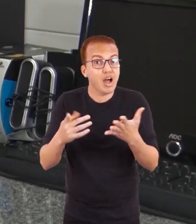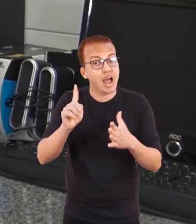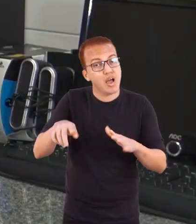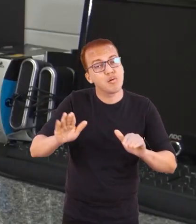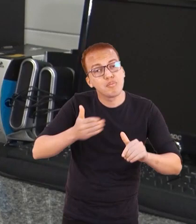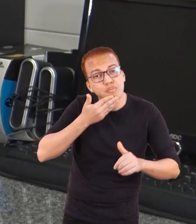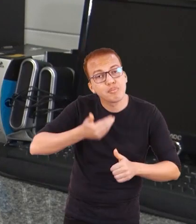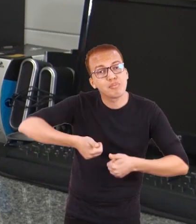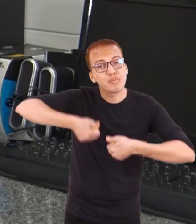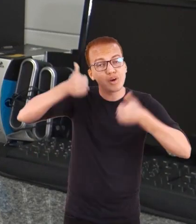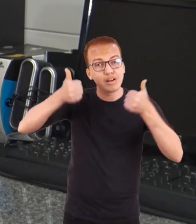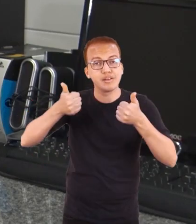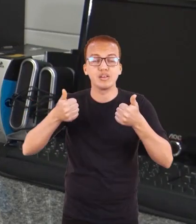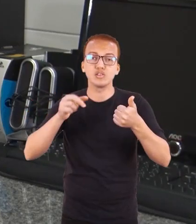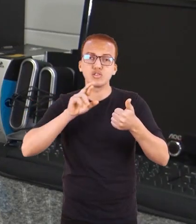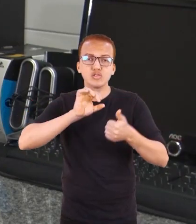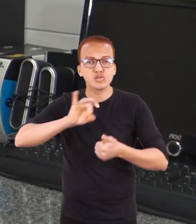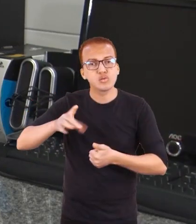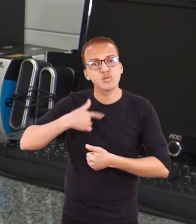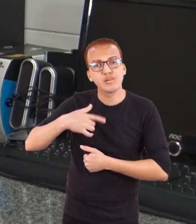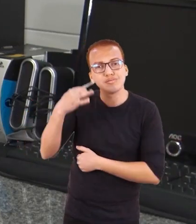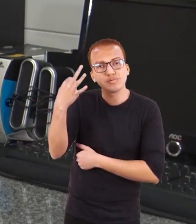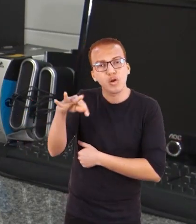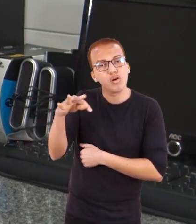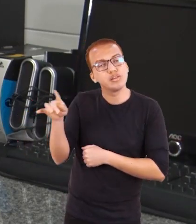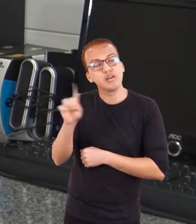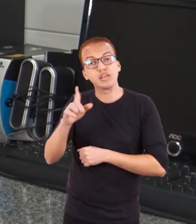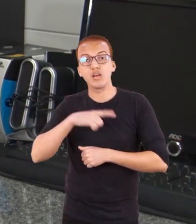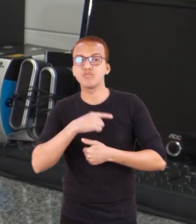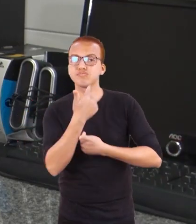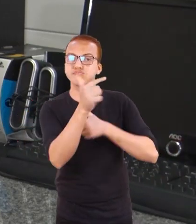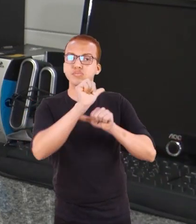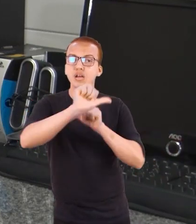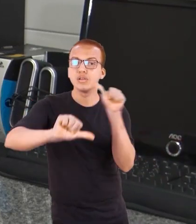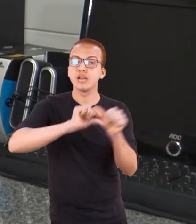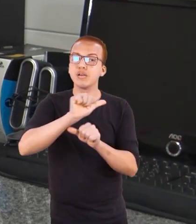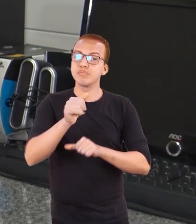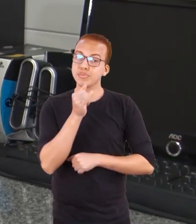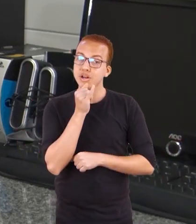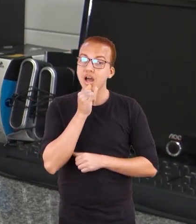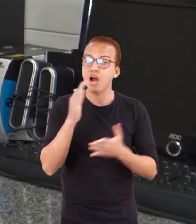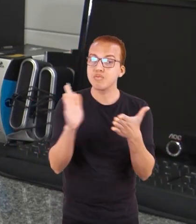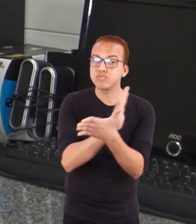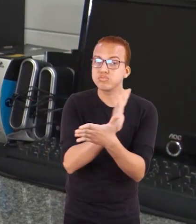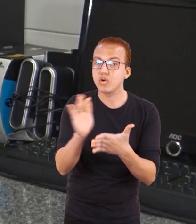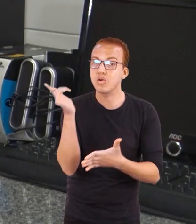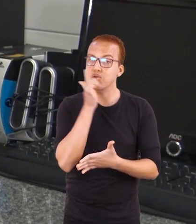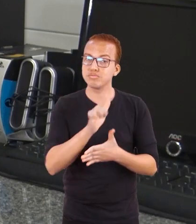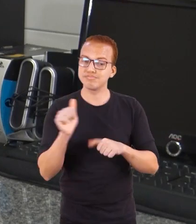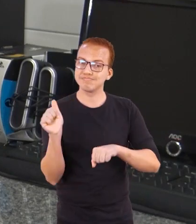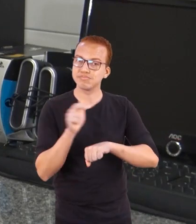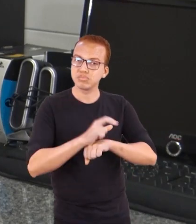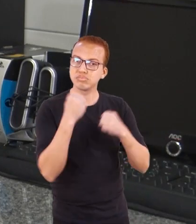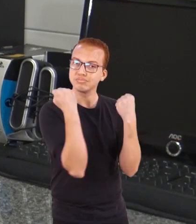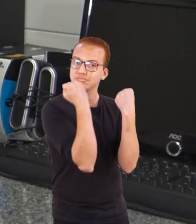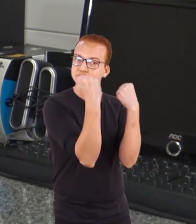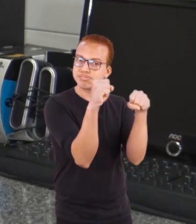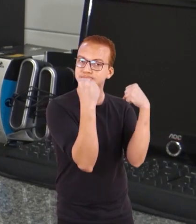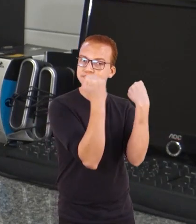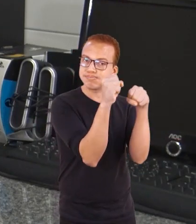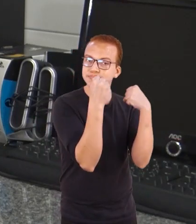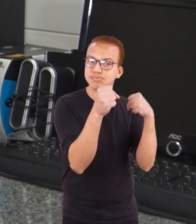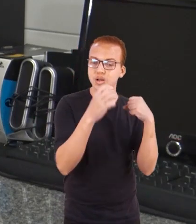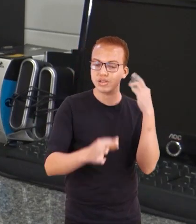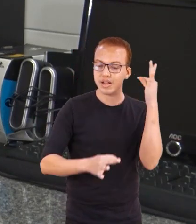não é nem com relação só à dor, mas a pessoa começou, né, iniciou a atividade física, o exercício